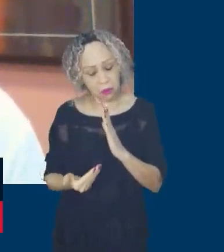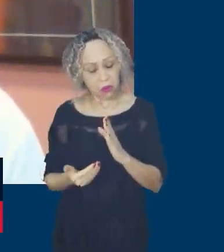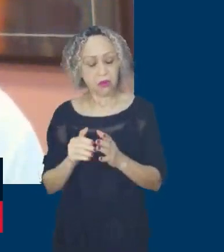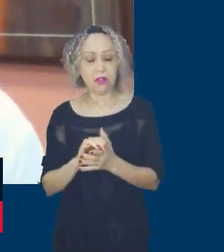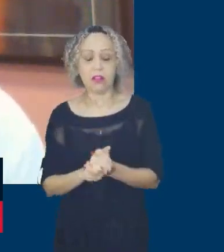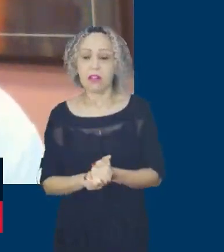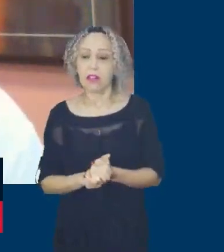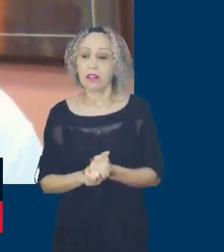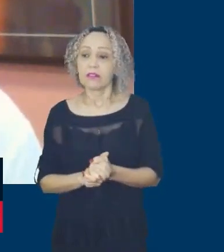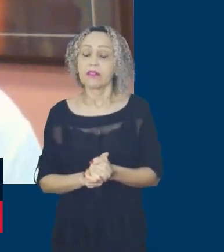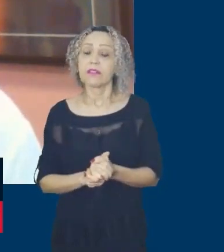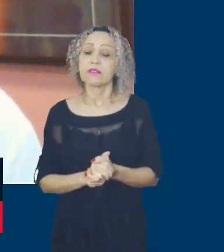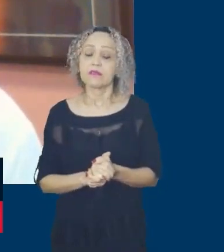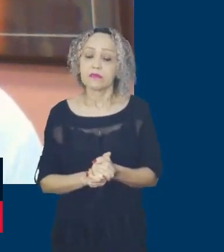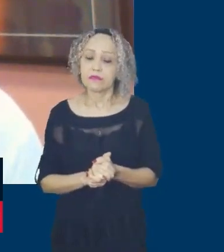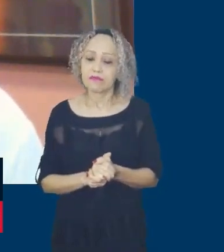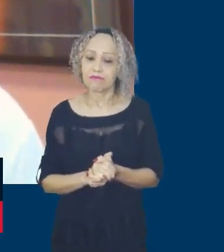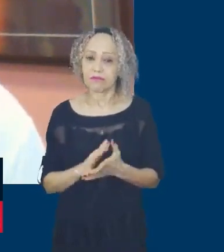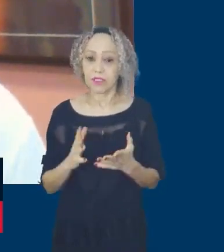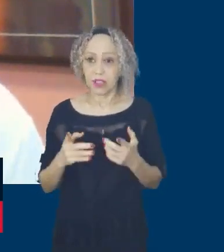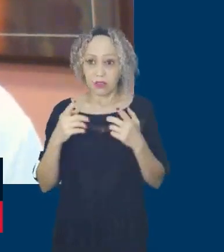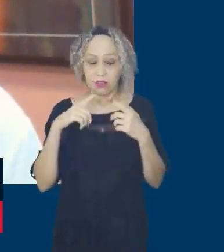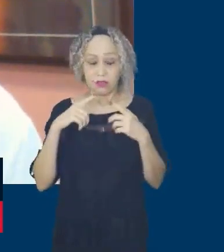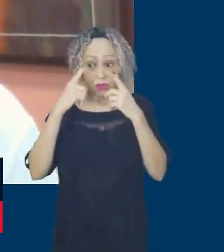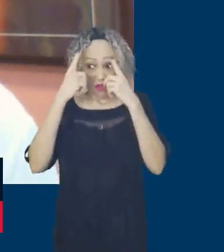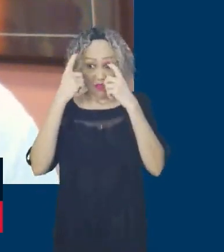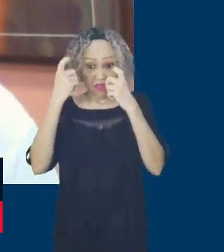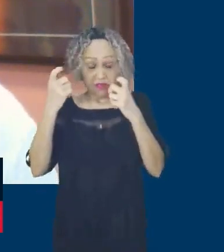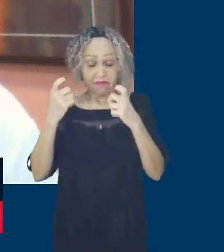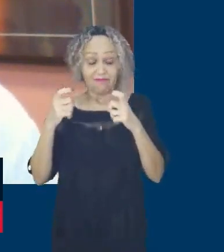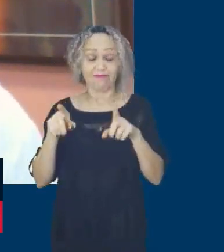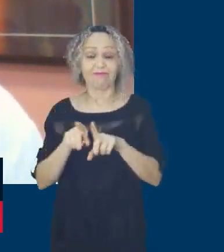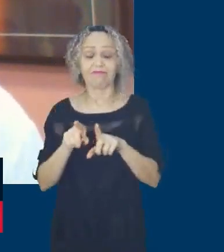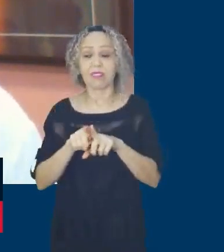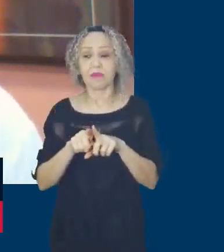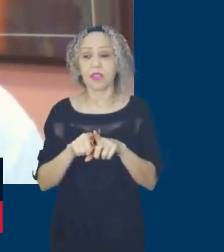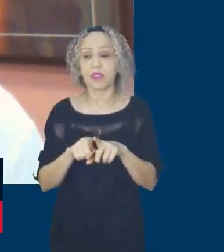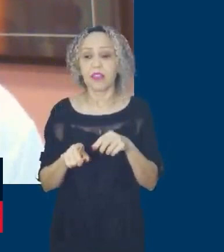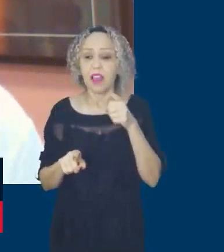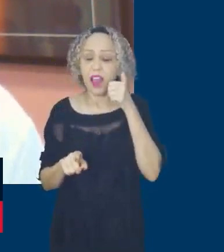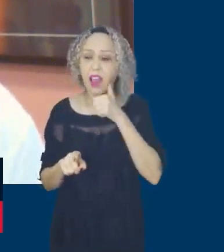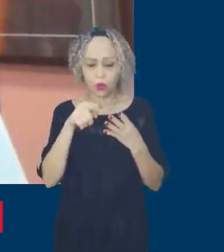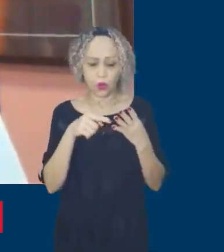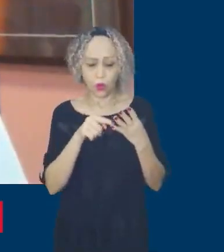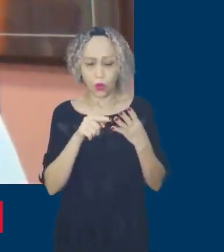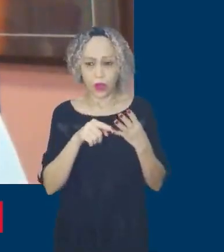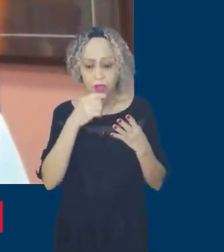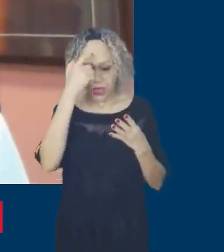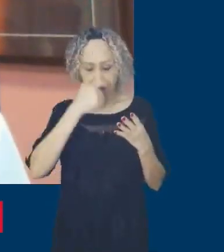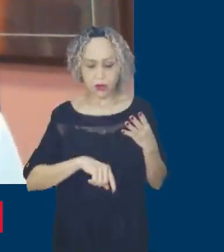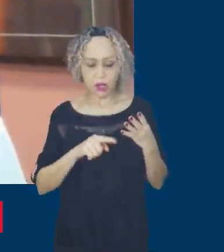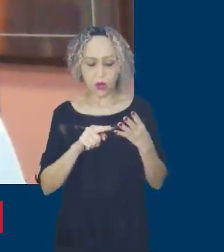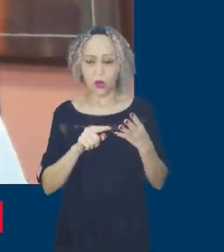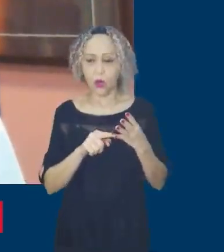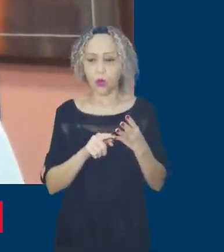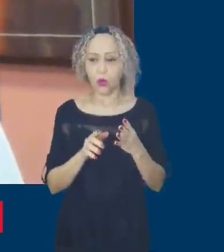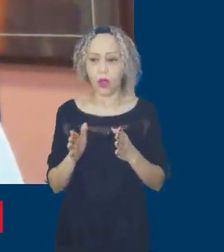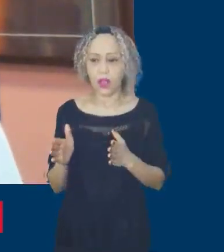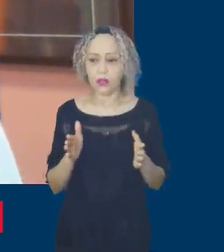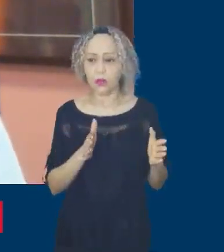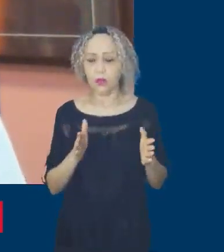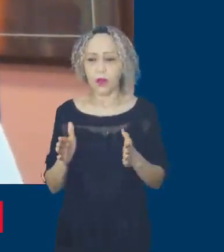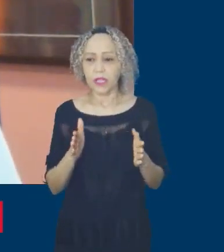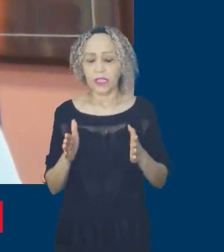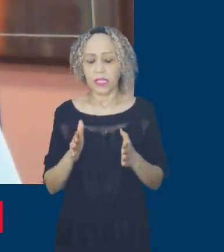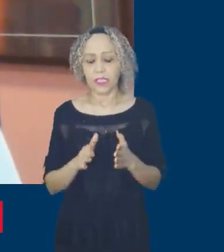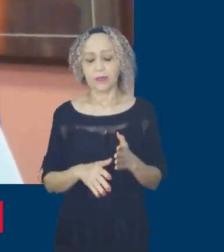A baixa representatividade, como eu mencionei, nos espaços de decisão. Nós já estávamos discutindo esse